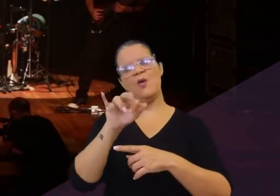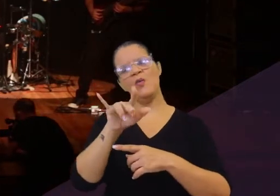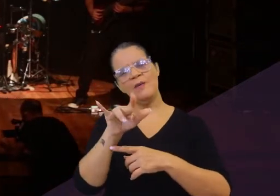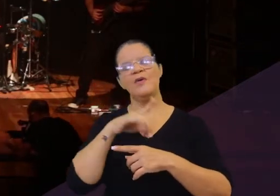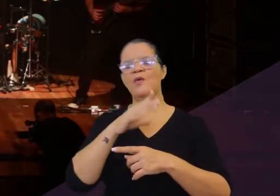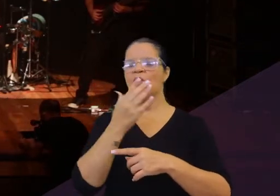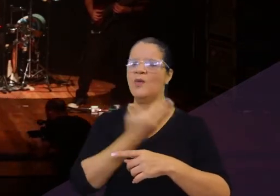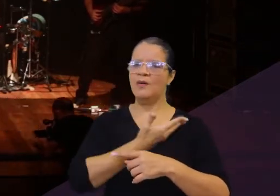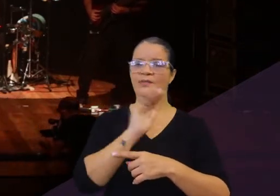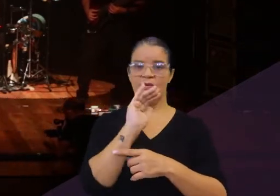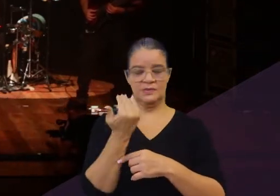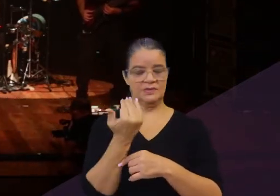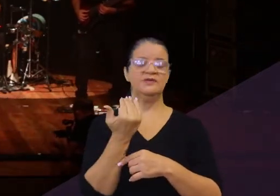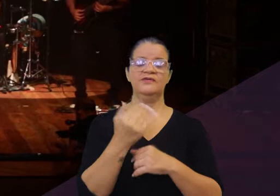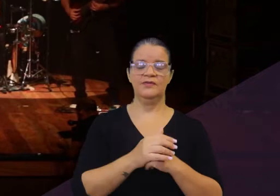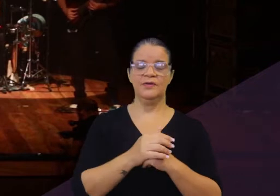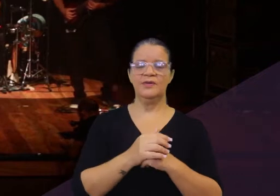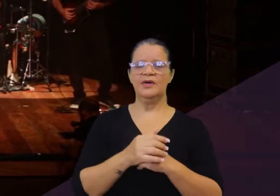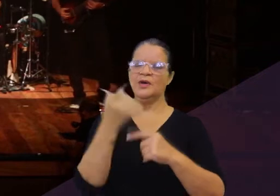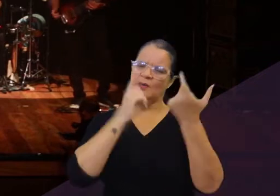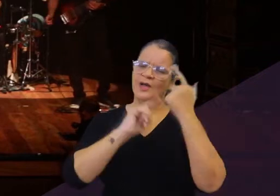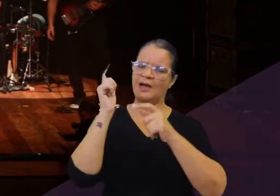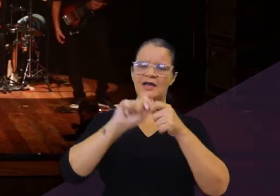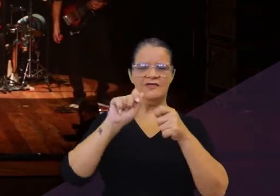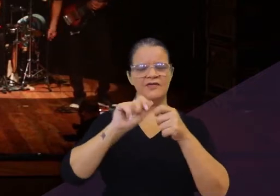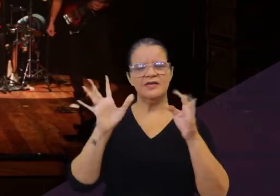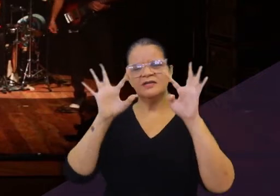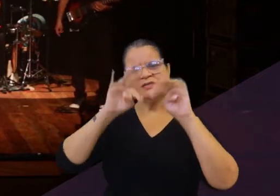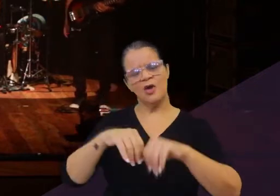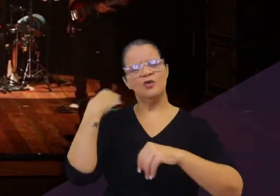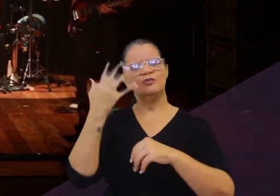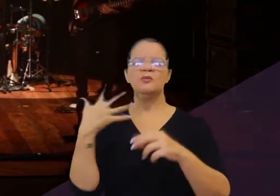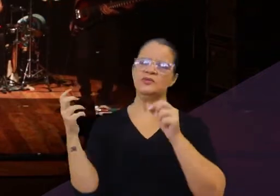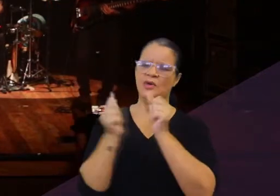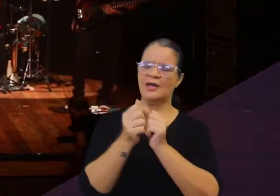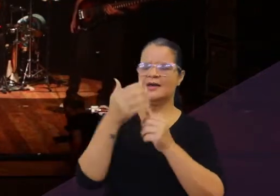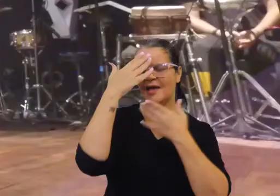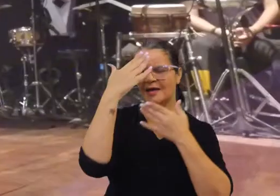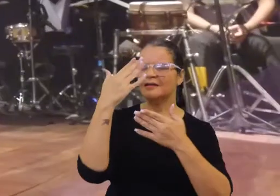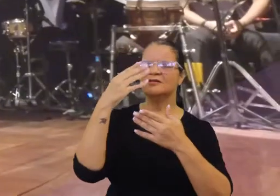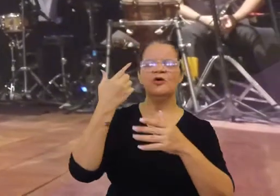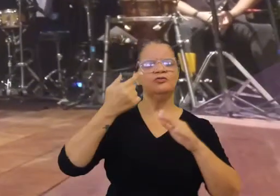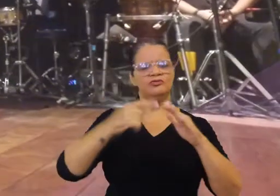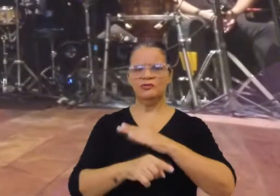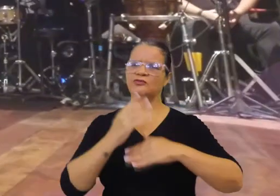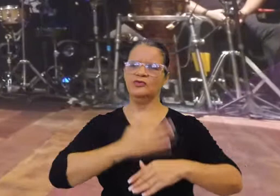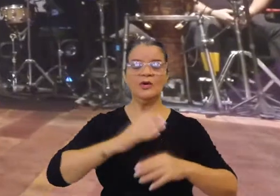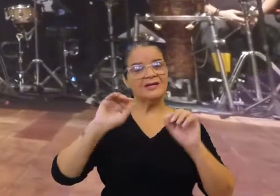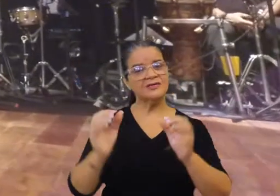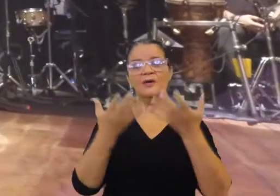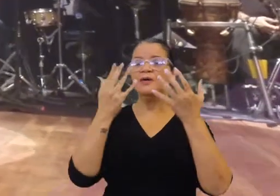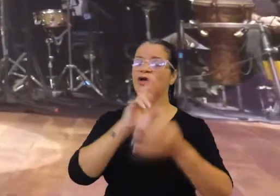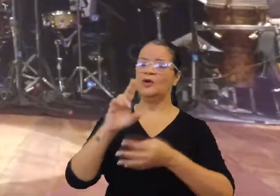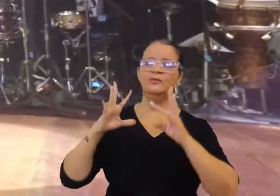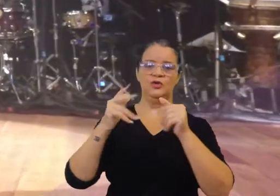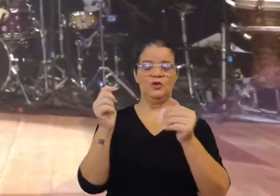que se foi e que no carnaval ele fez essa última música com a gente. Queria agradecer do fundo do coração essa homenagem em nome